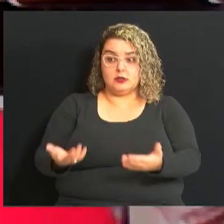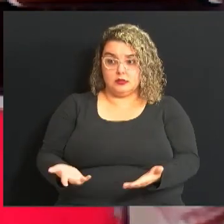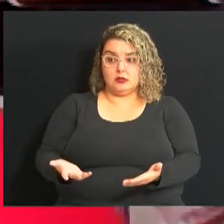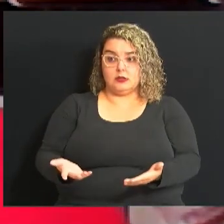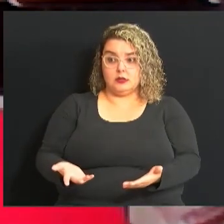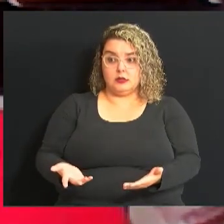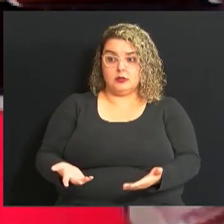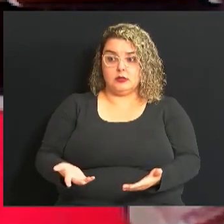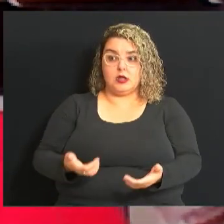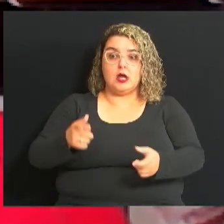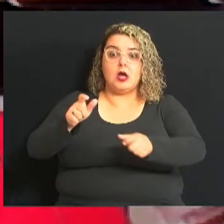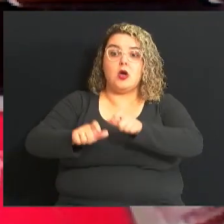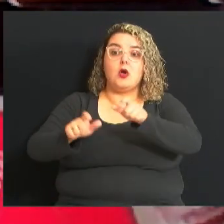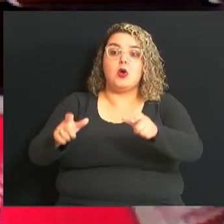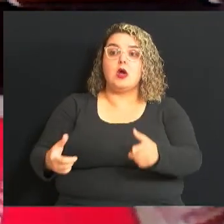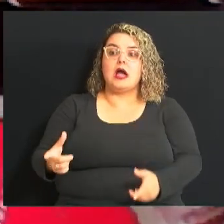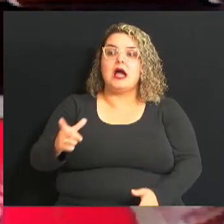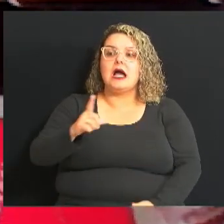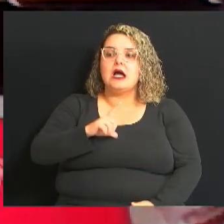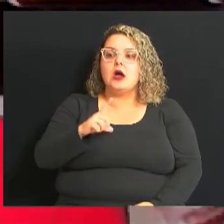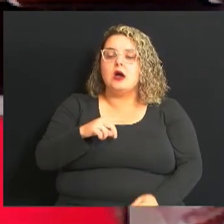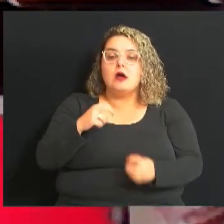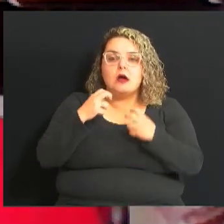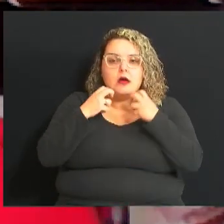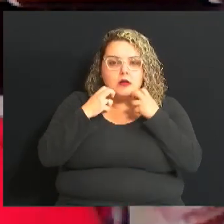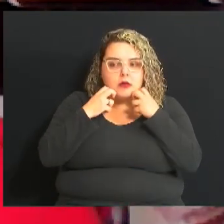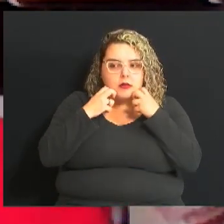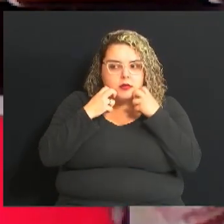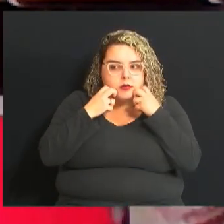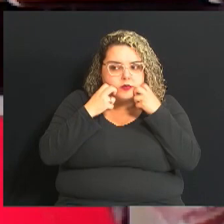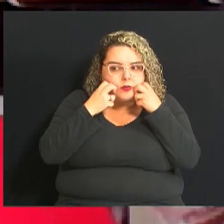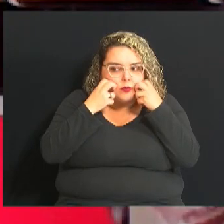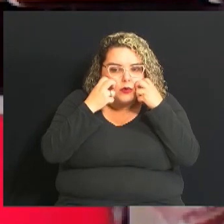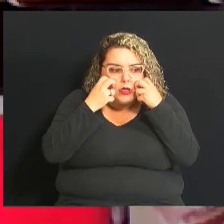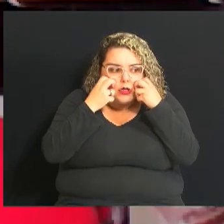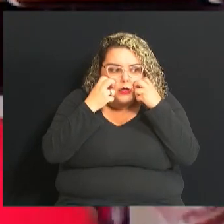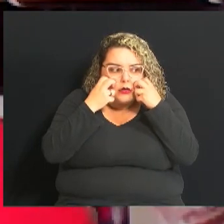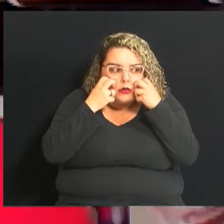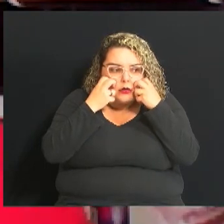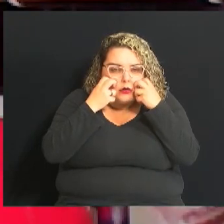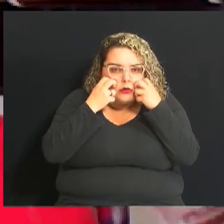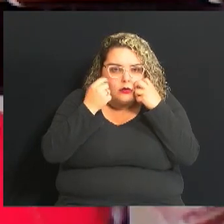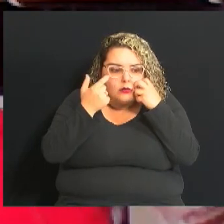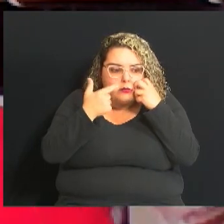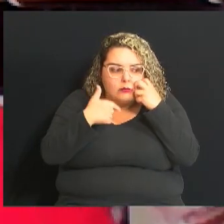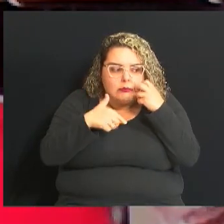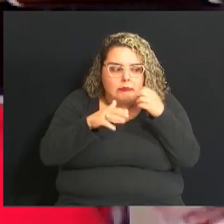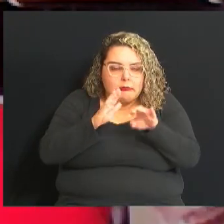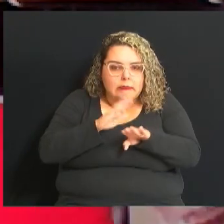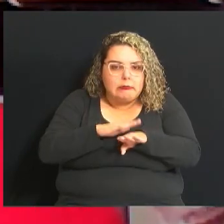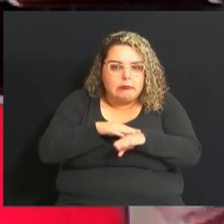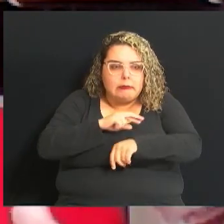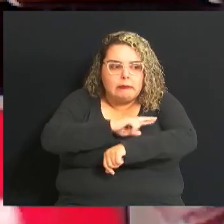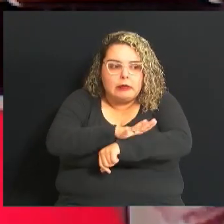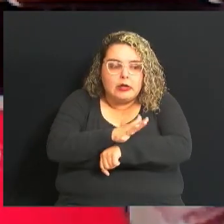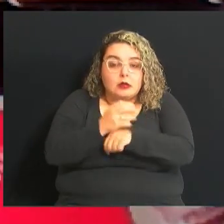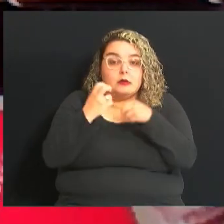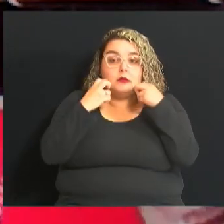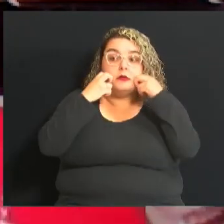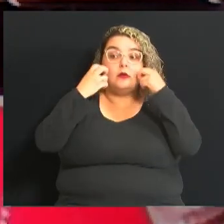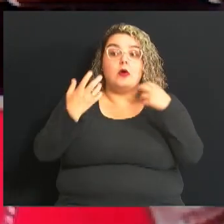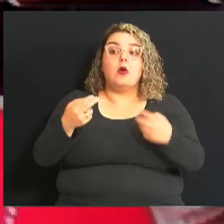as pessoas tinham vergonha de ser racistas, né? ou pelo menos elas tinham